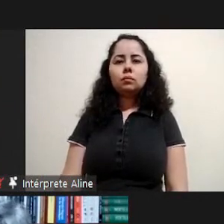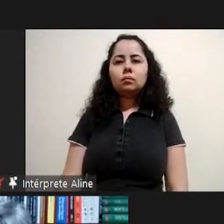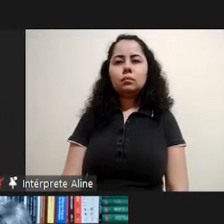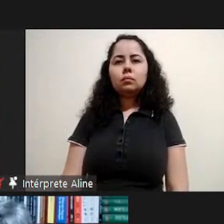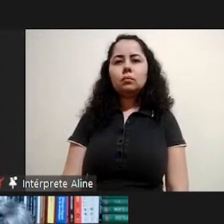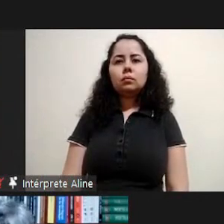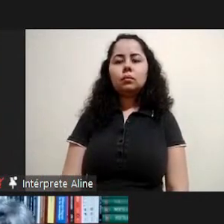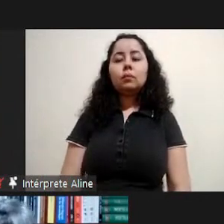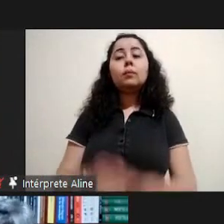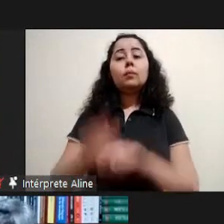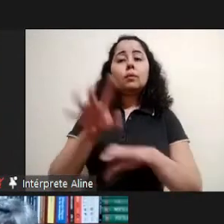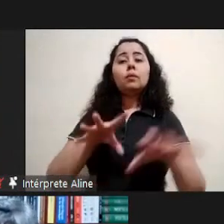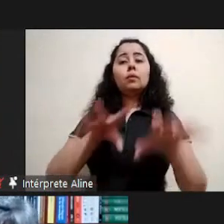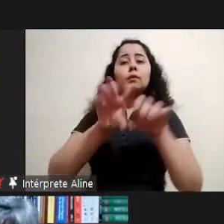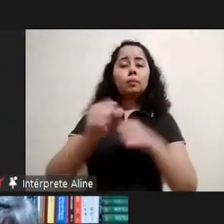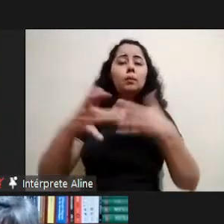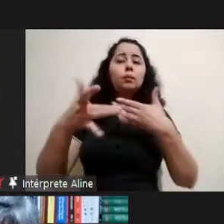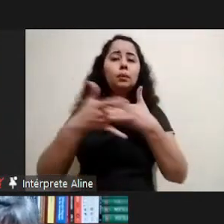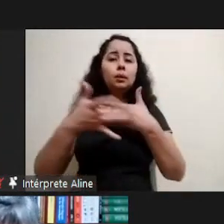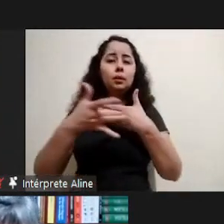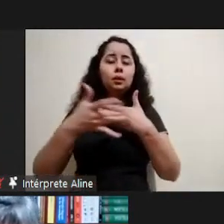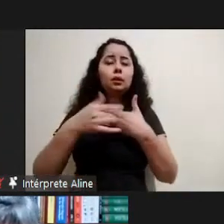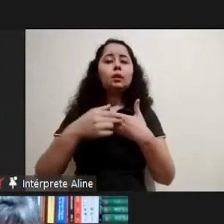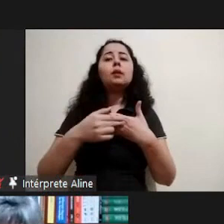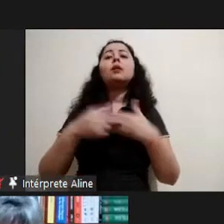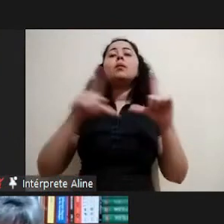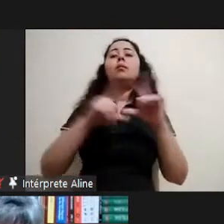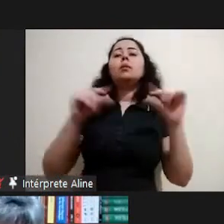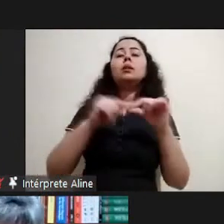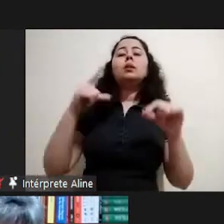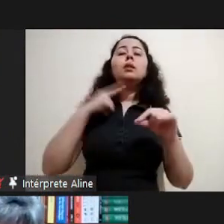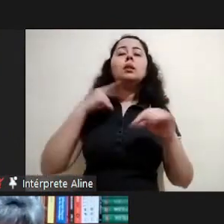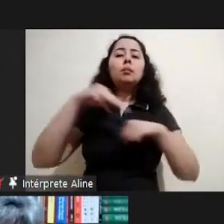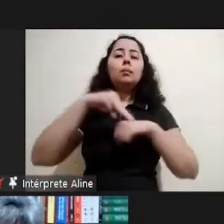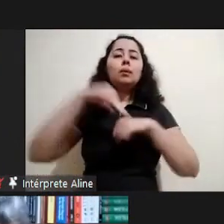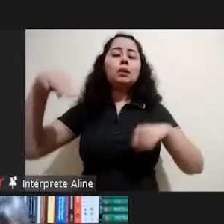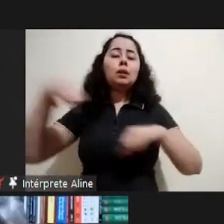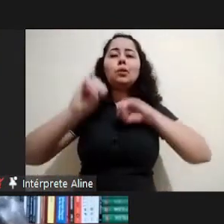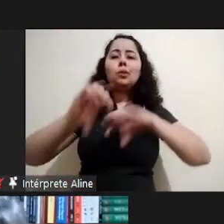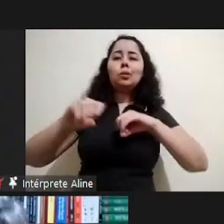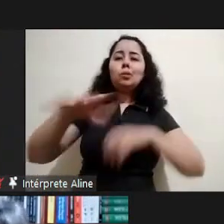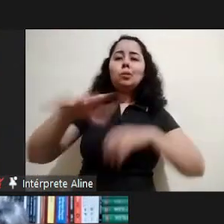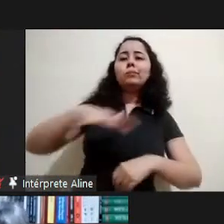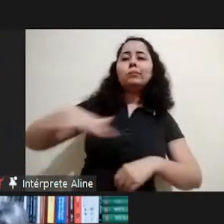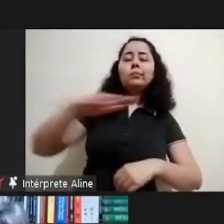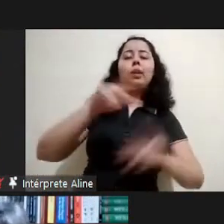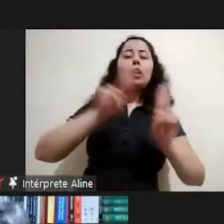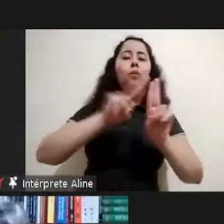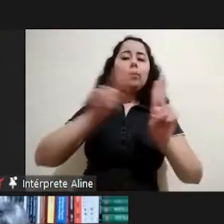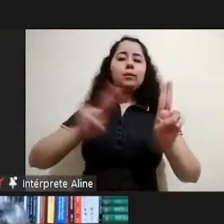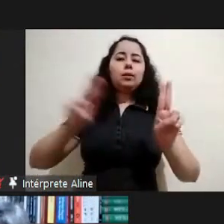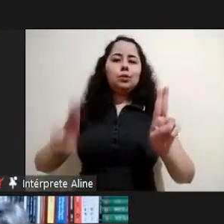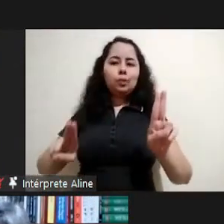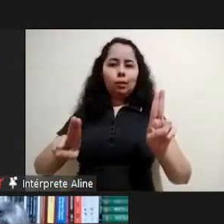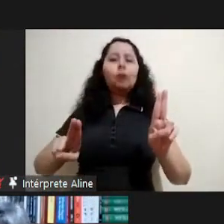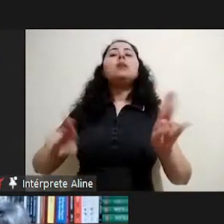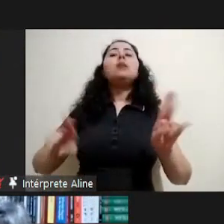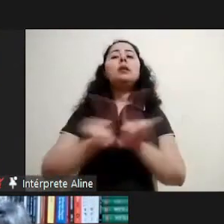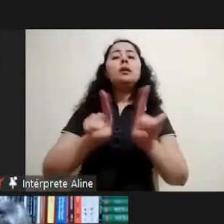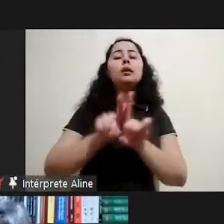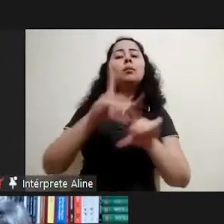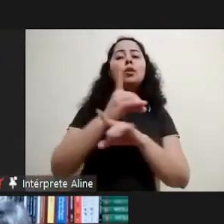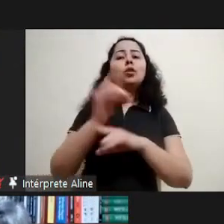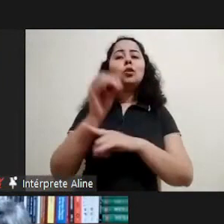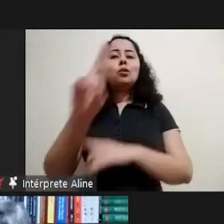Graduada em Medicina pela UFJF, possui mestrado em Educação pela Universidade Federal do Rio de Janeiro e doutorado em Patologia pela Universidade